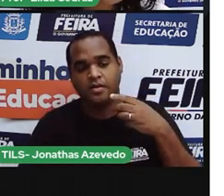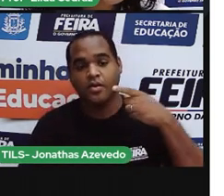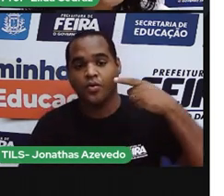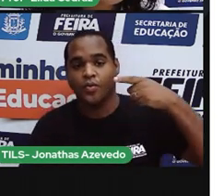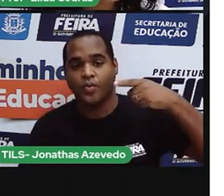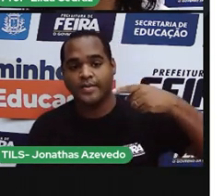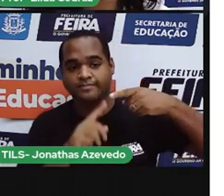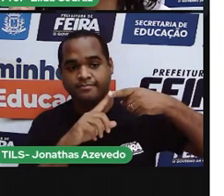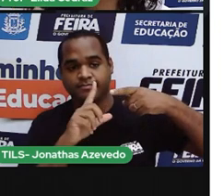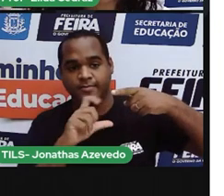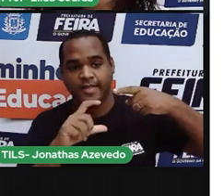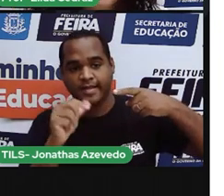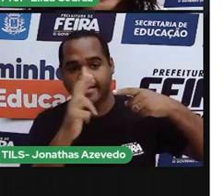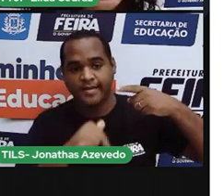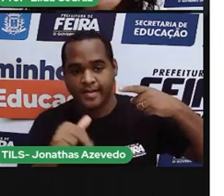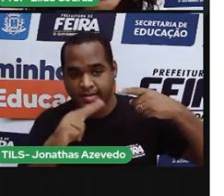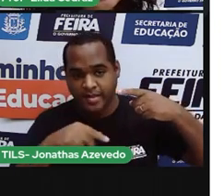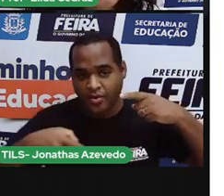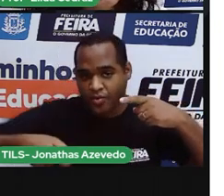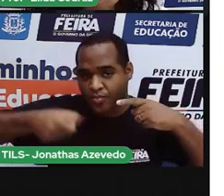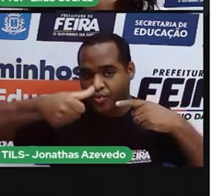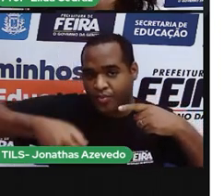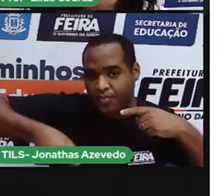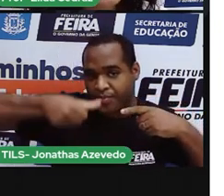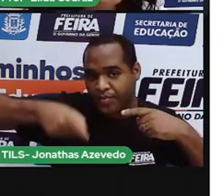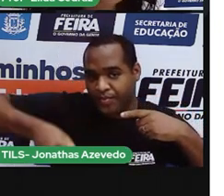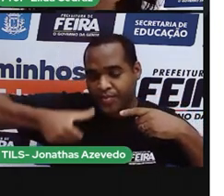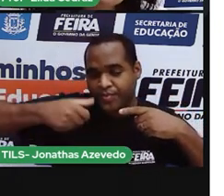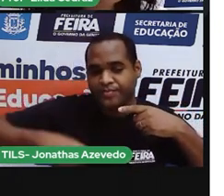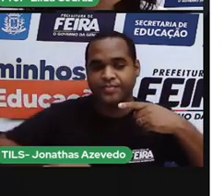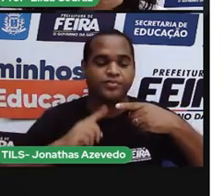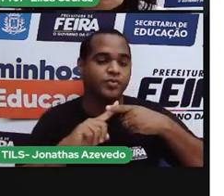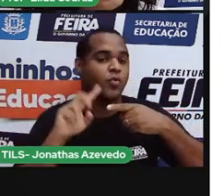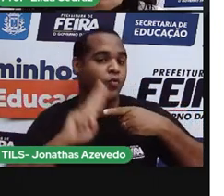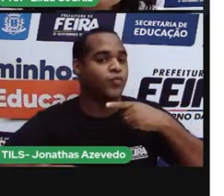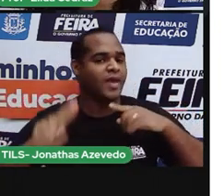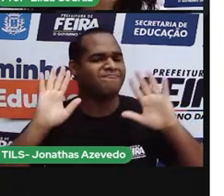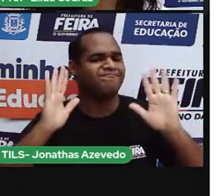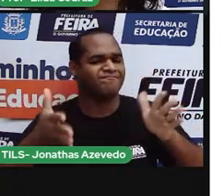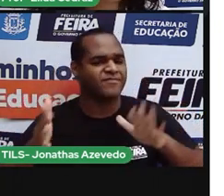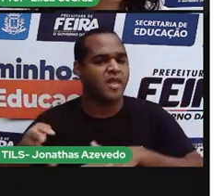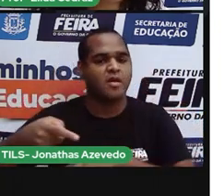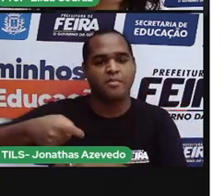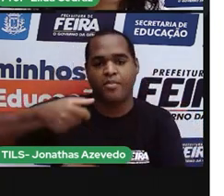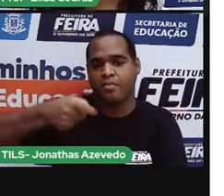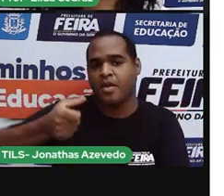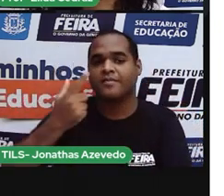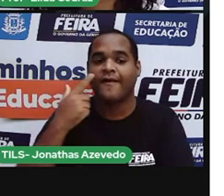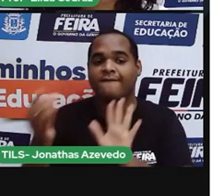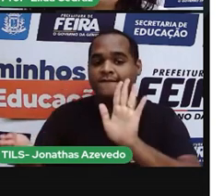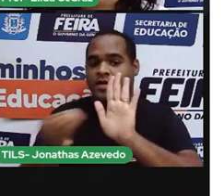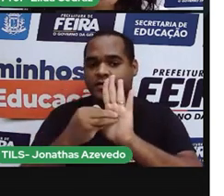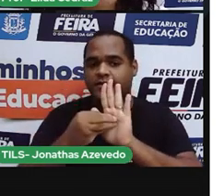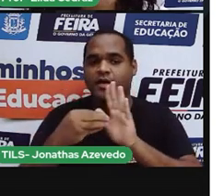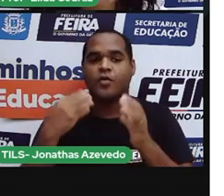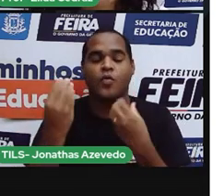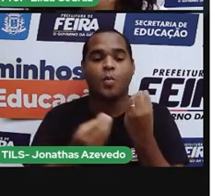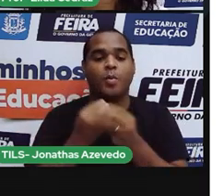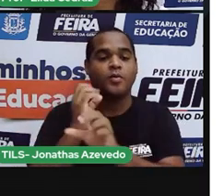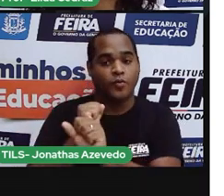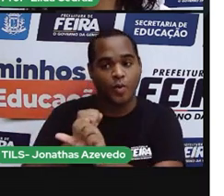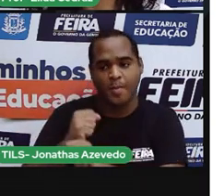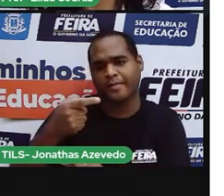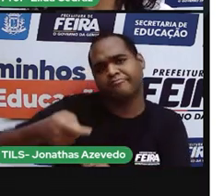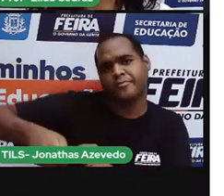com desenhos, as bolinhas. Nós utilizamos as bolinhas para registrar a quantidade de